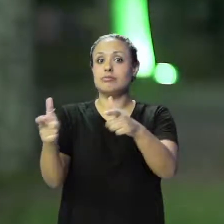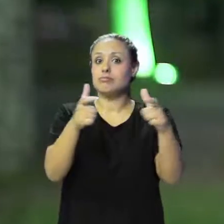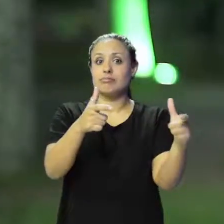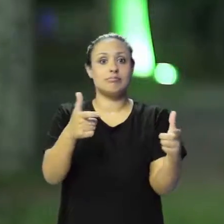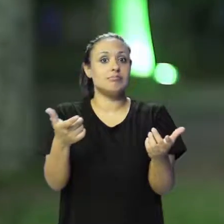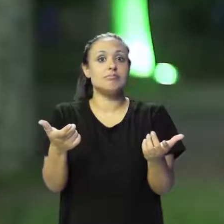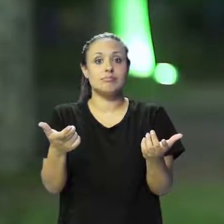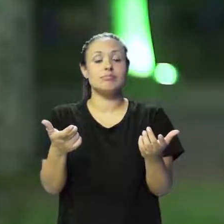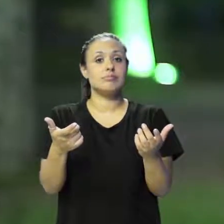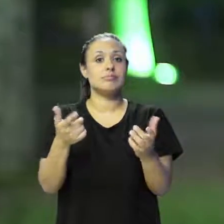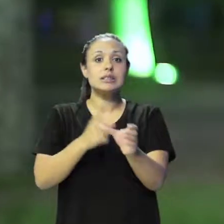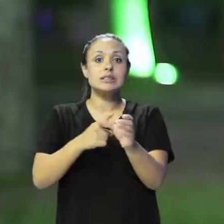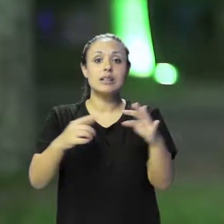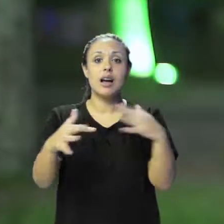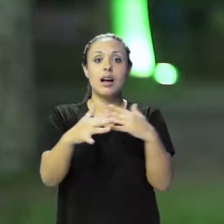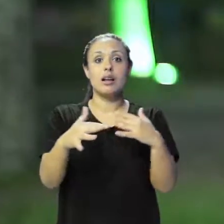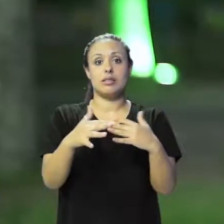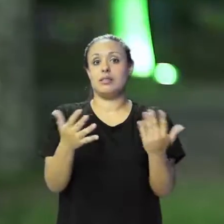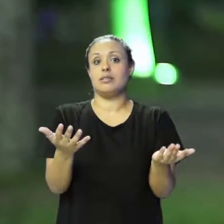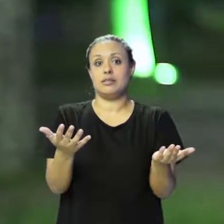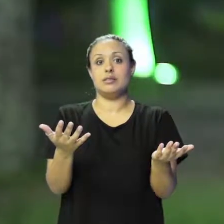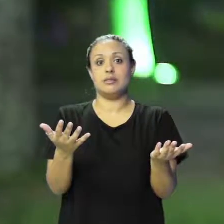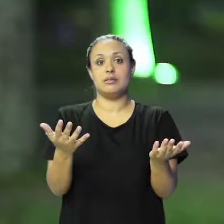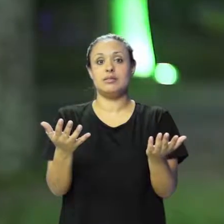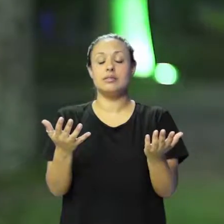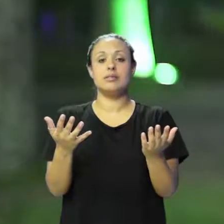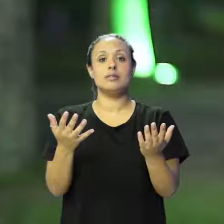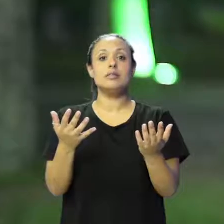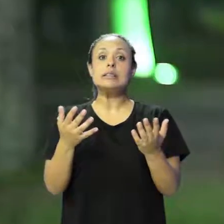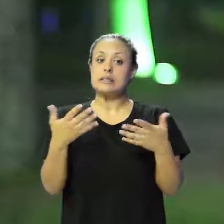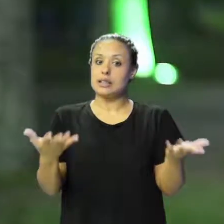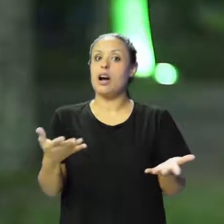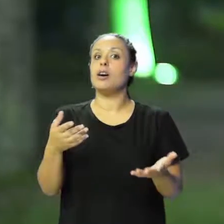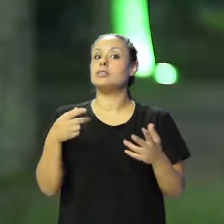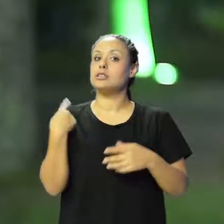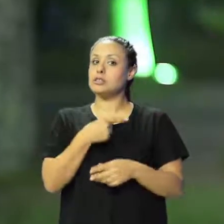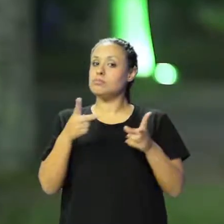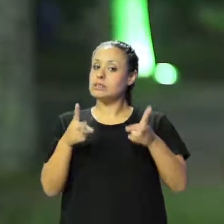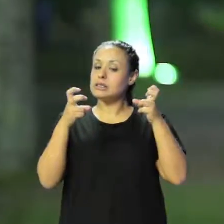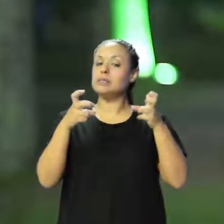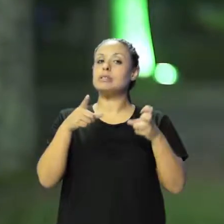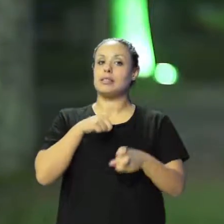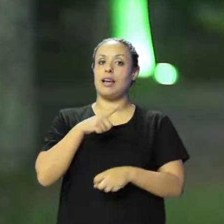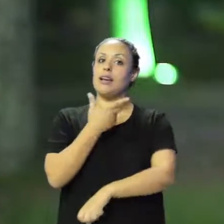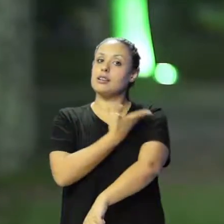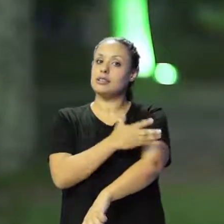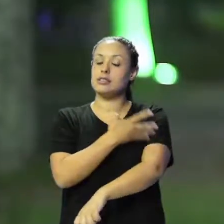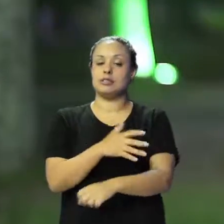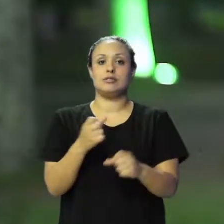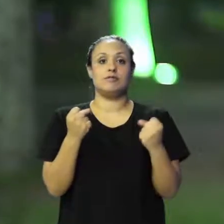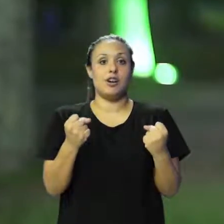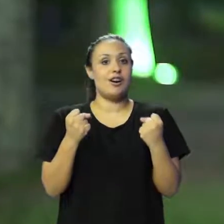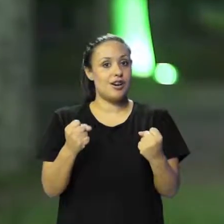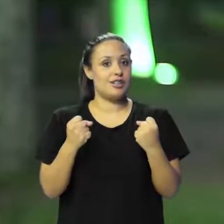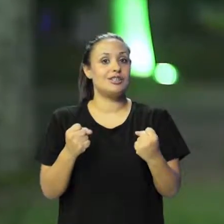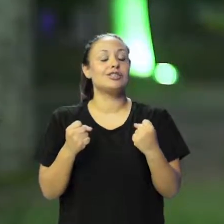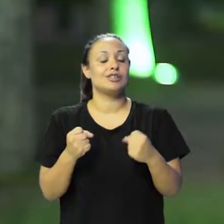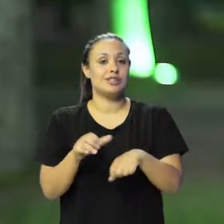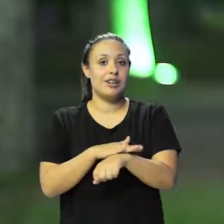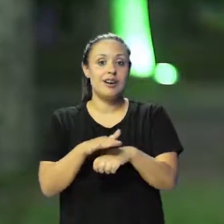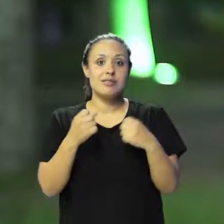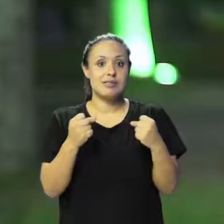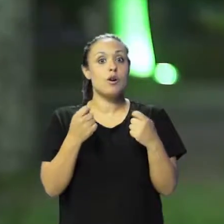é muito forte. Então, a gente observa uma experiência ainda de muito preconceito,